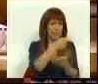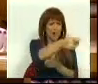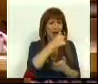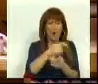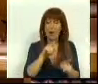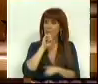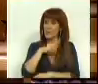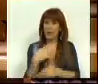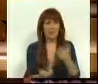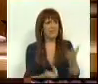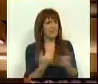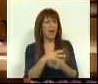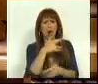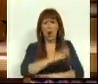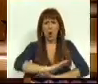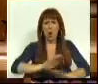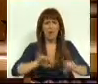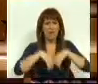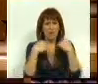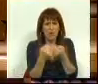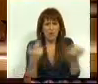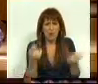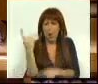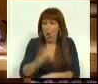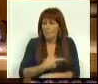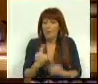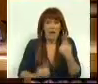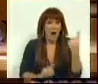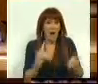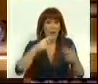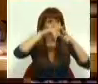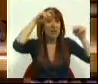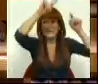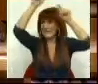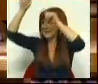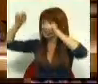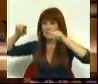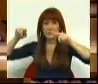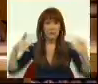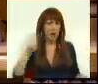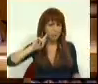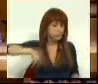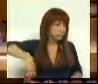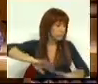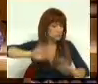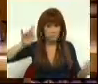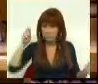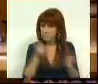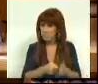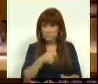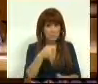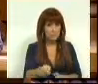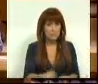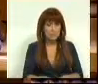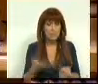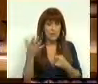sob pena de criarem uma calamidade social, obrigando-se alguns deles a entrar em incumprimento de pagamento,